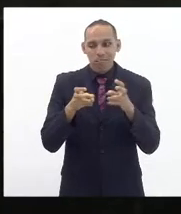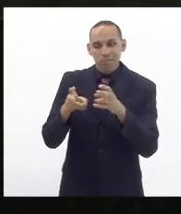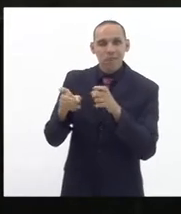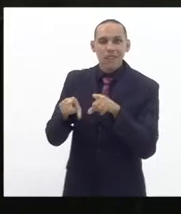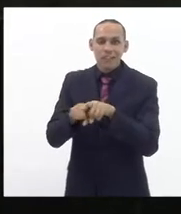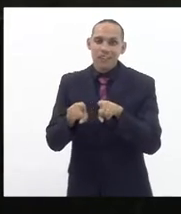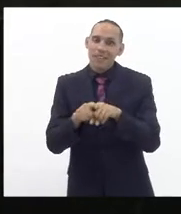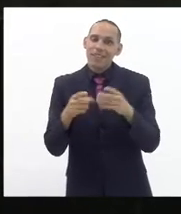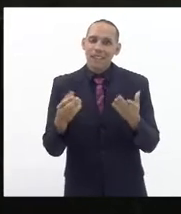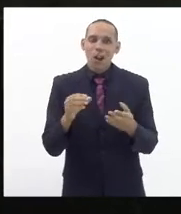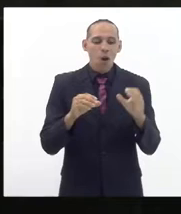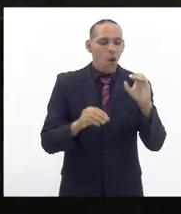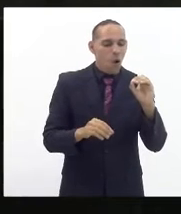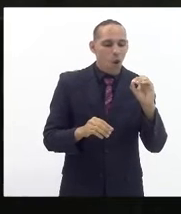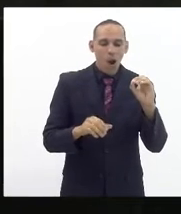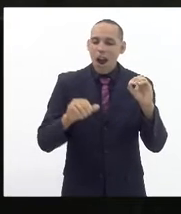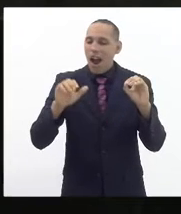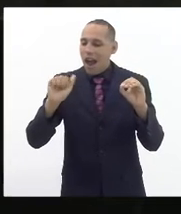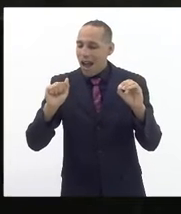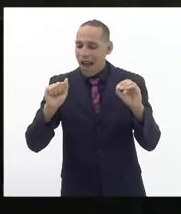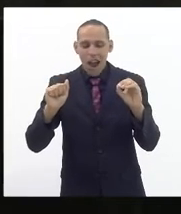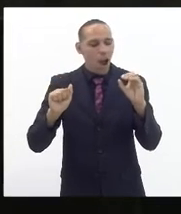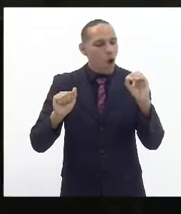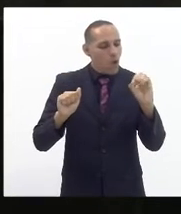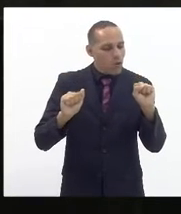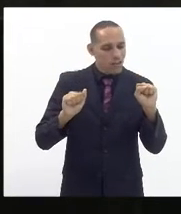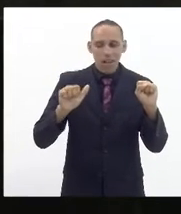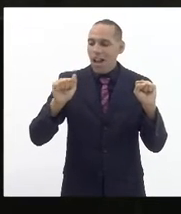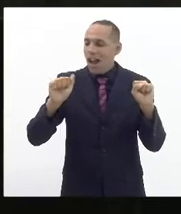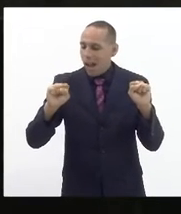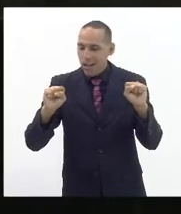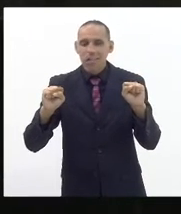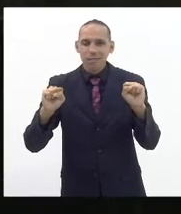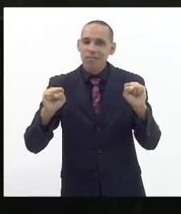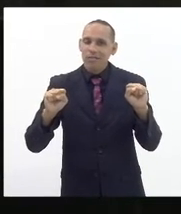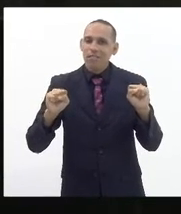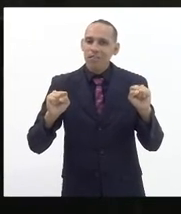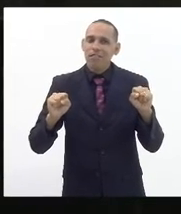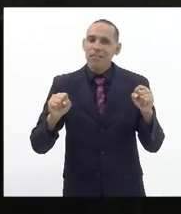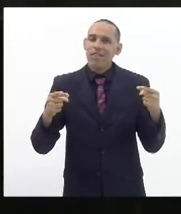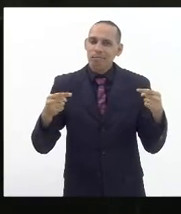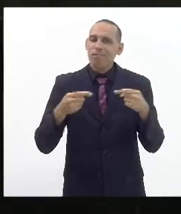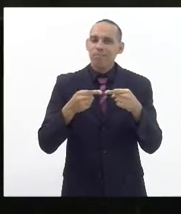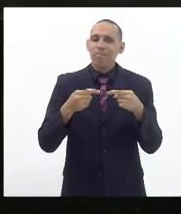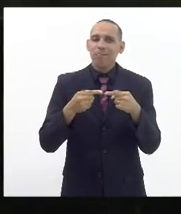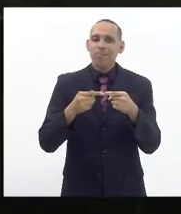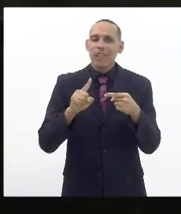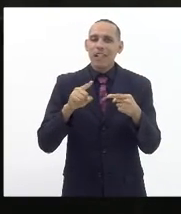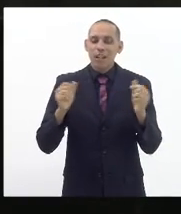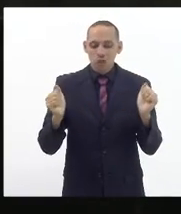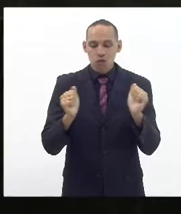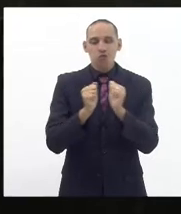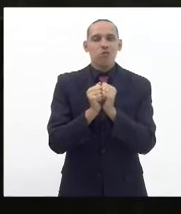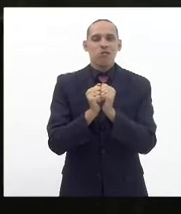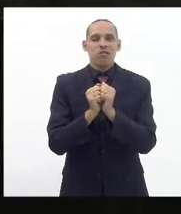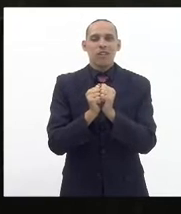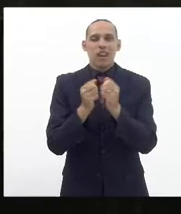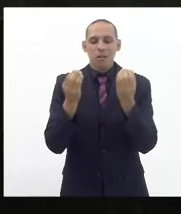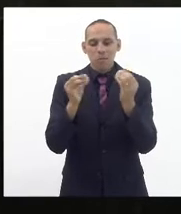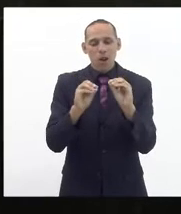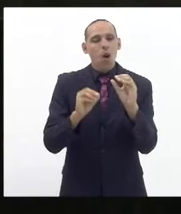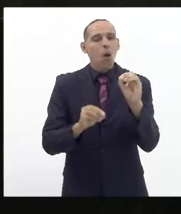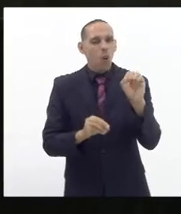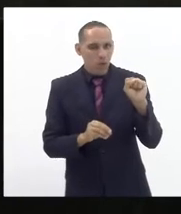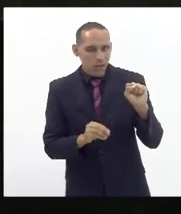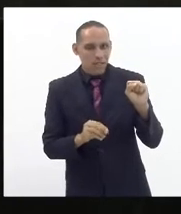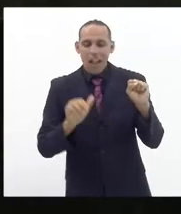o os e as. Foi proposital que a gente definisse esses dois juntos e colocassem os